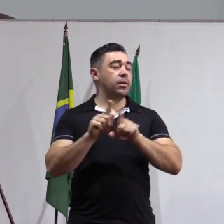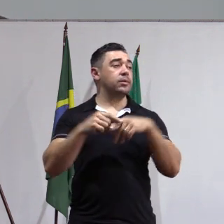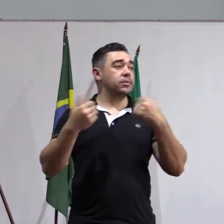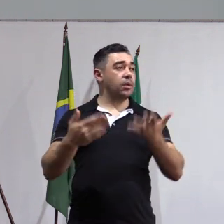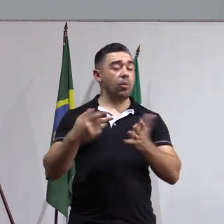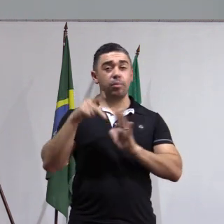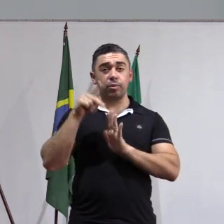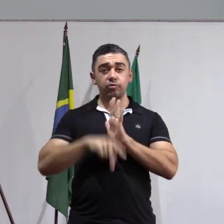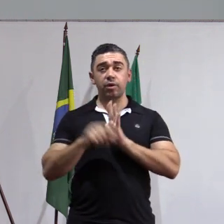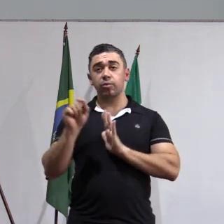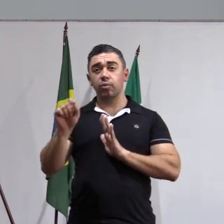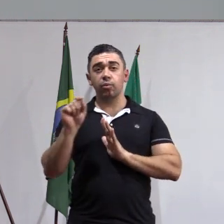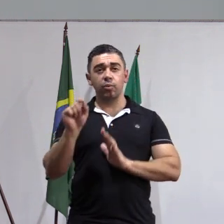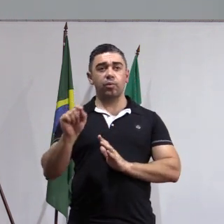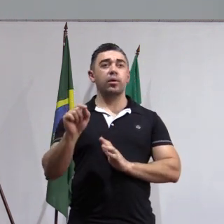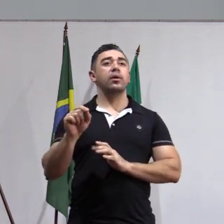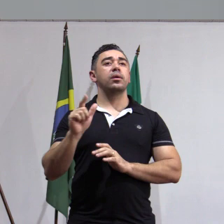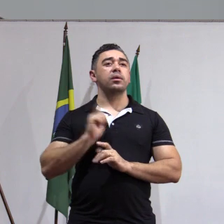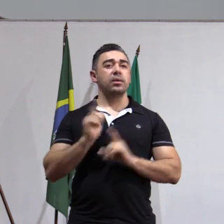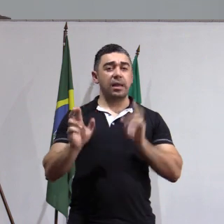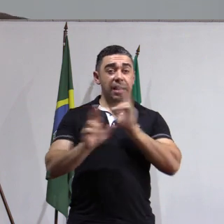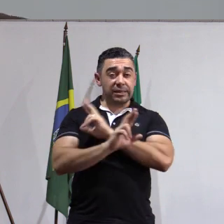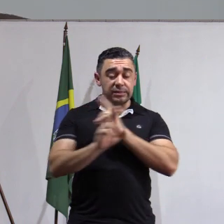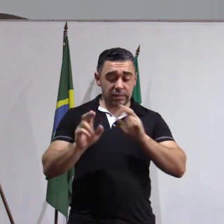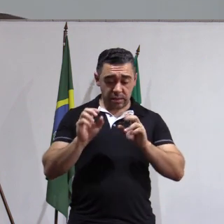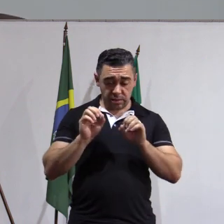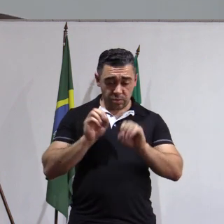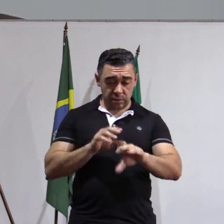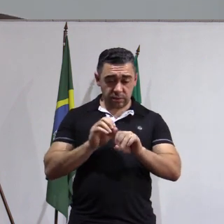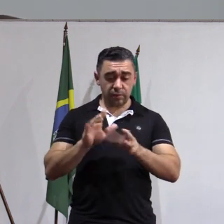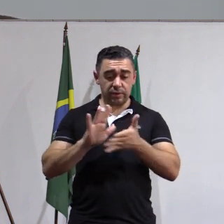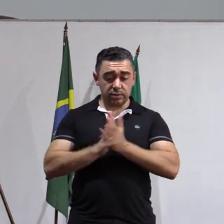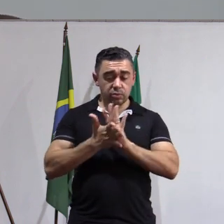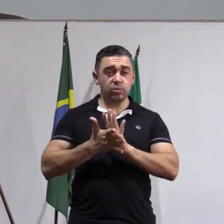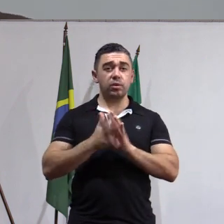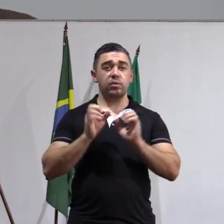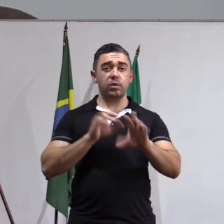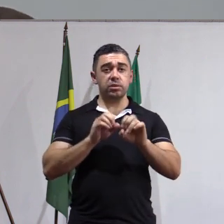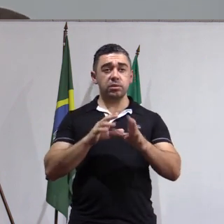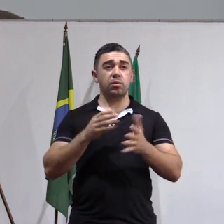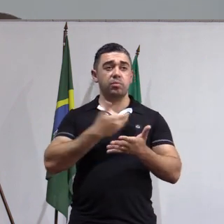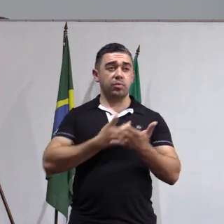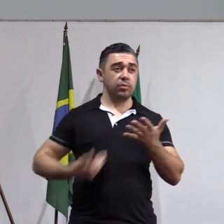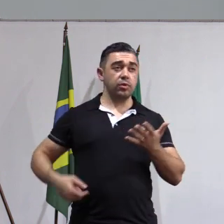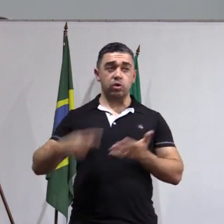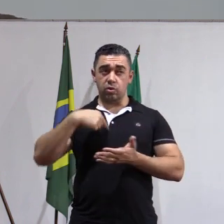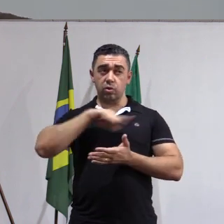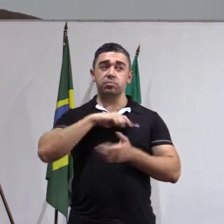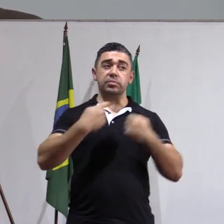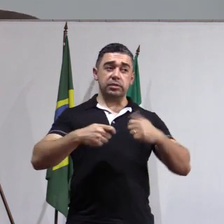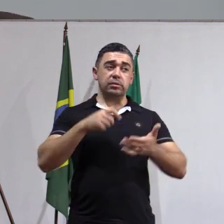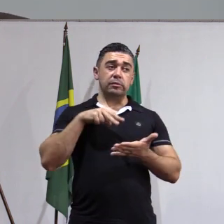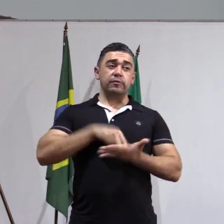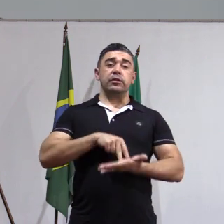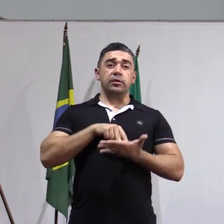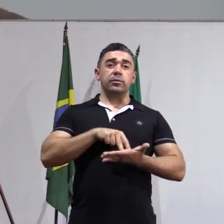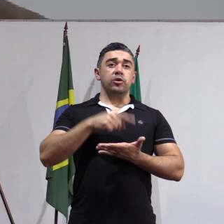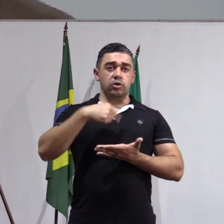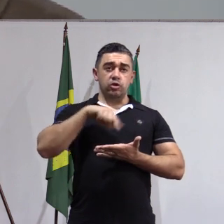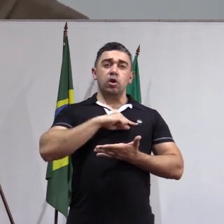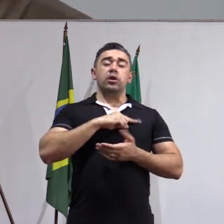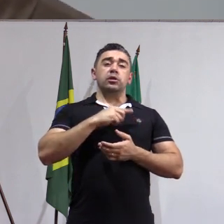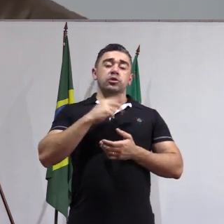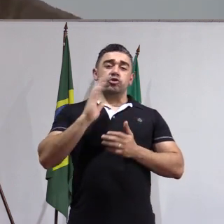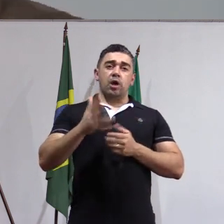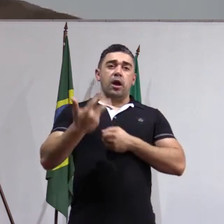o projeto que tem em relação à educação vai acabar com a educação pública. Nós vamos precisar ser firmes. No vídeo que nós gravamos em